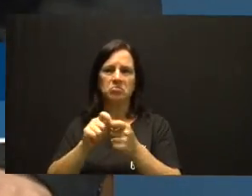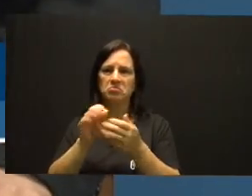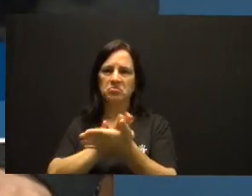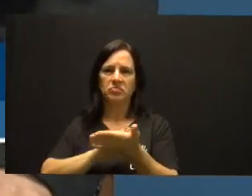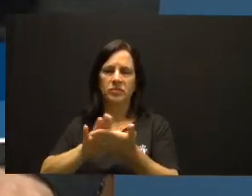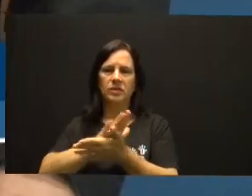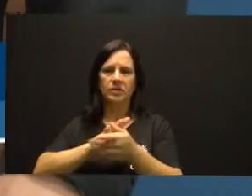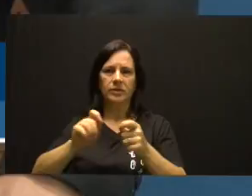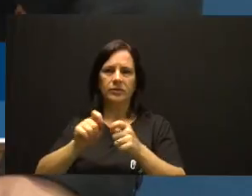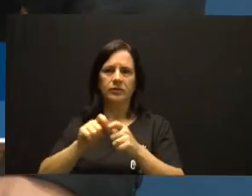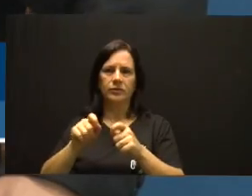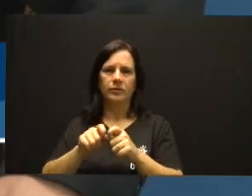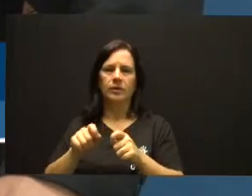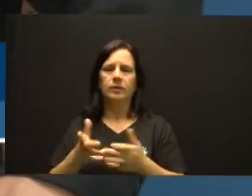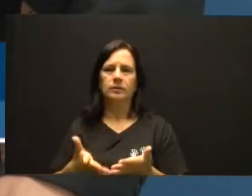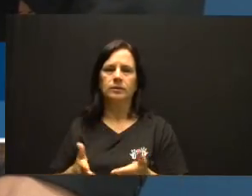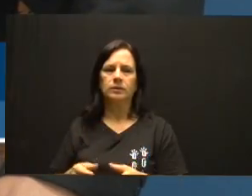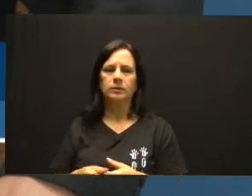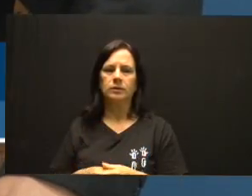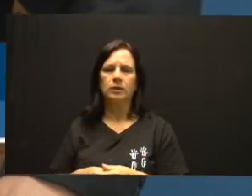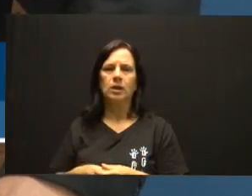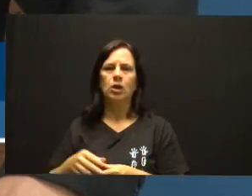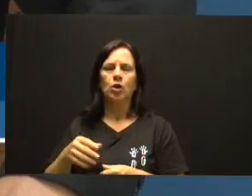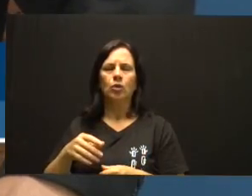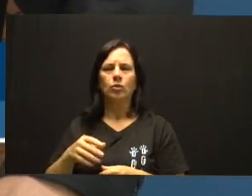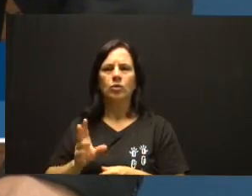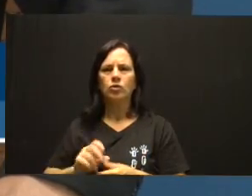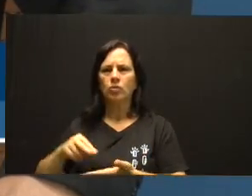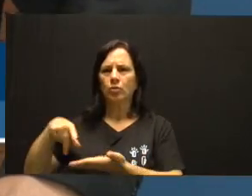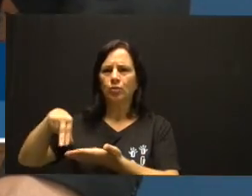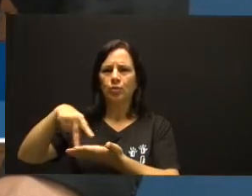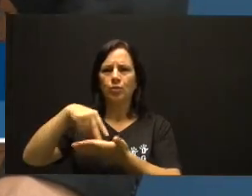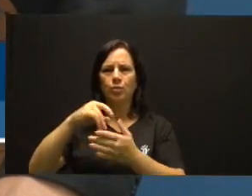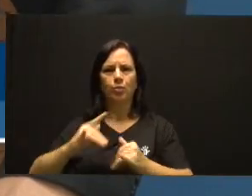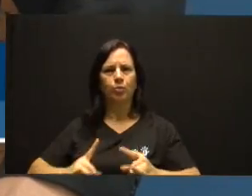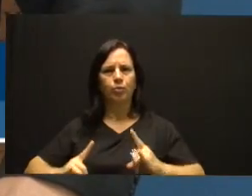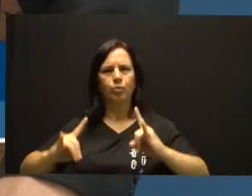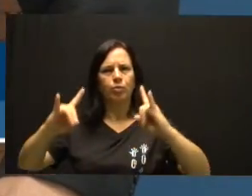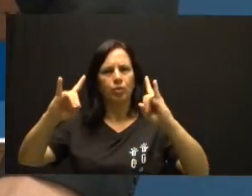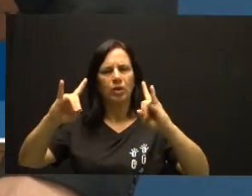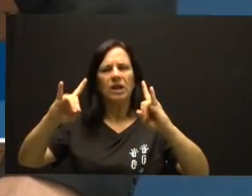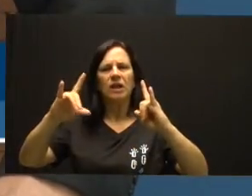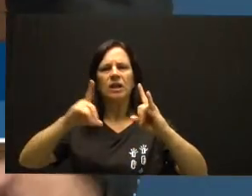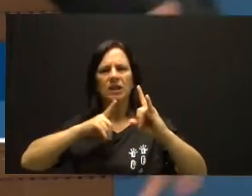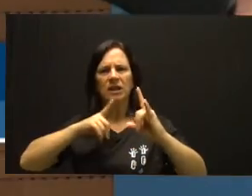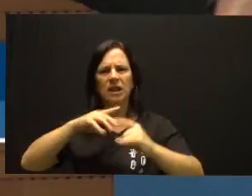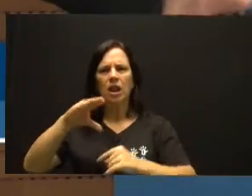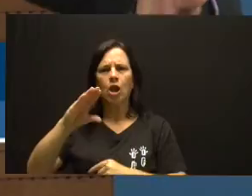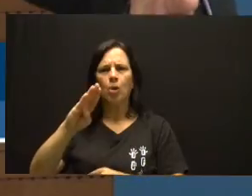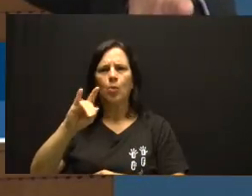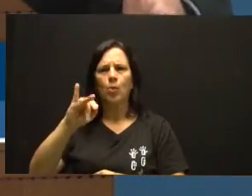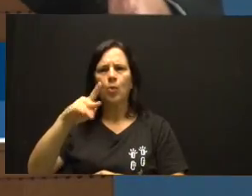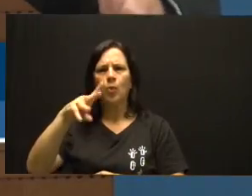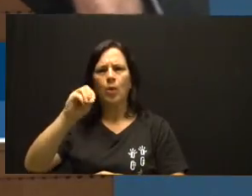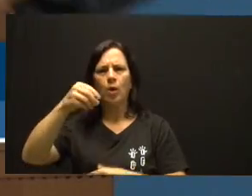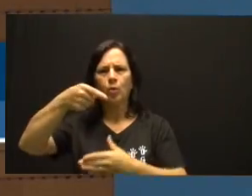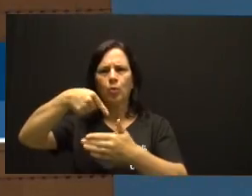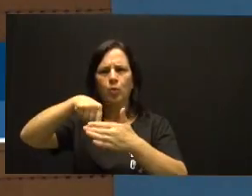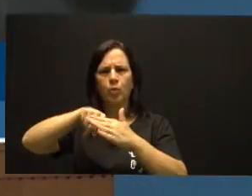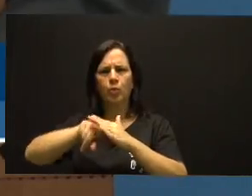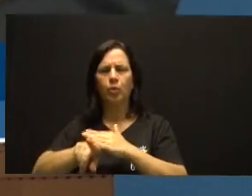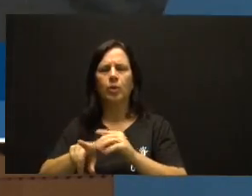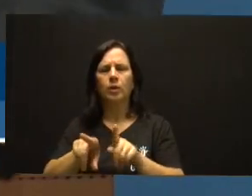tem prejudicado. Basta andar nos conjuntos habitacionais, nos novos. É bueiro vazando ali, aquilo é o quê? É